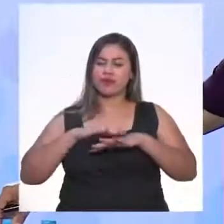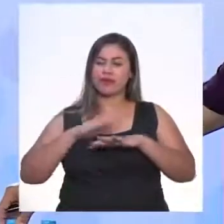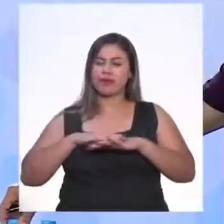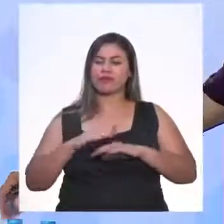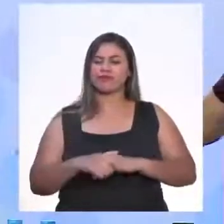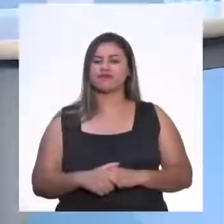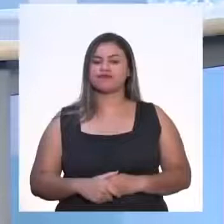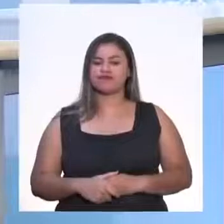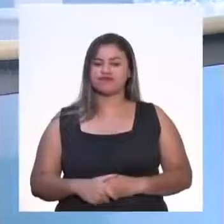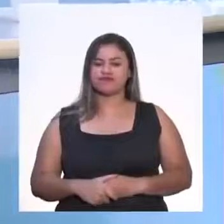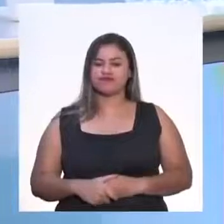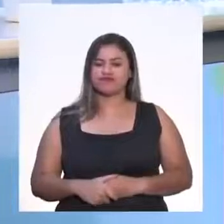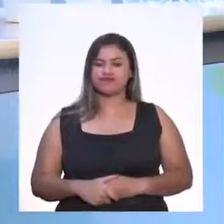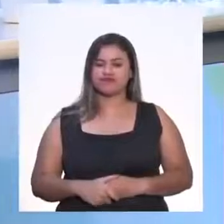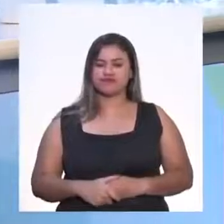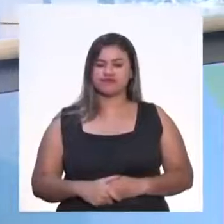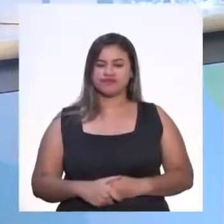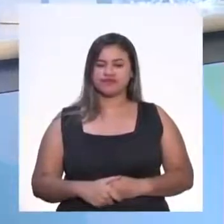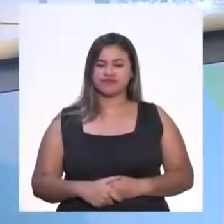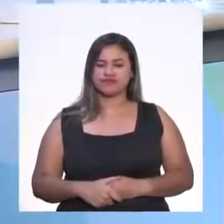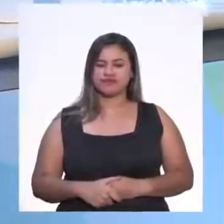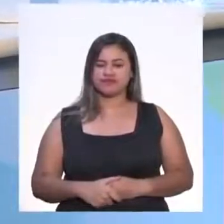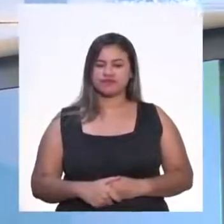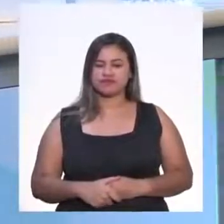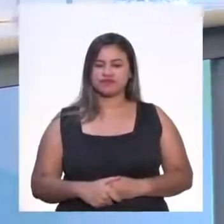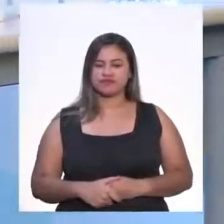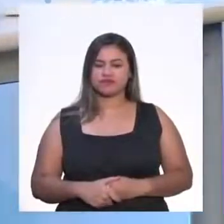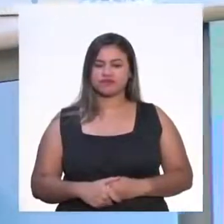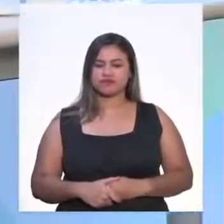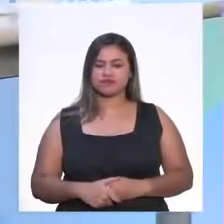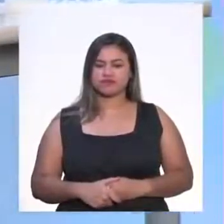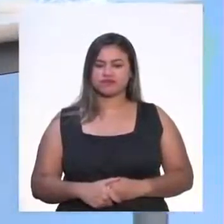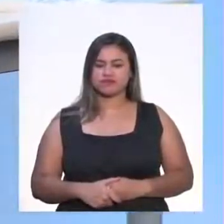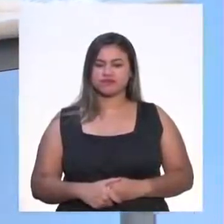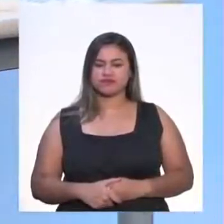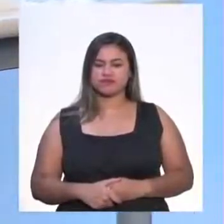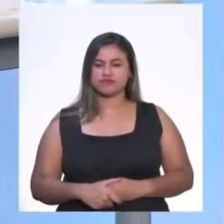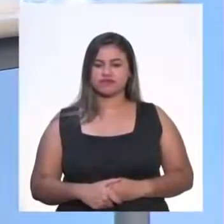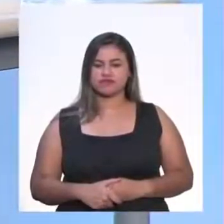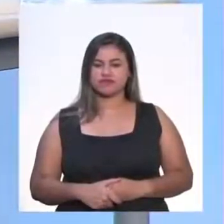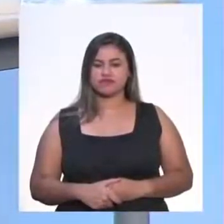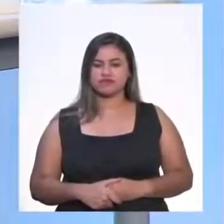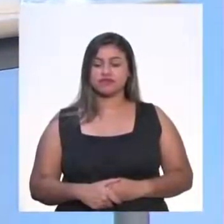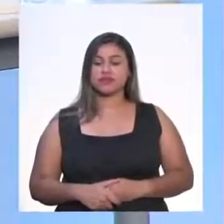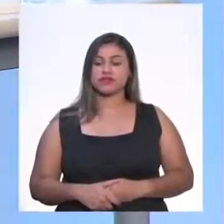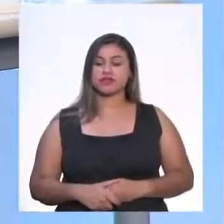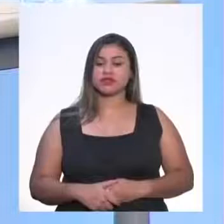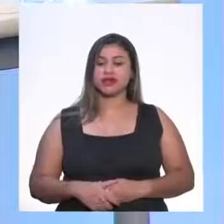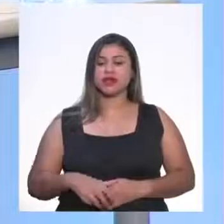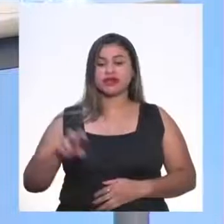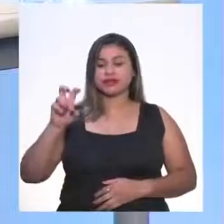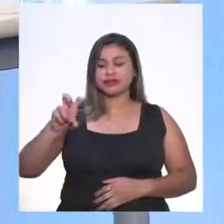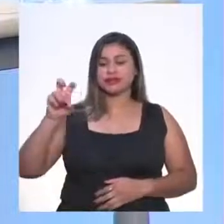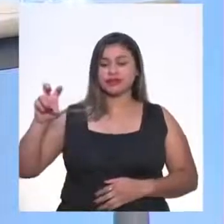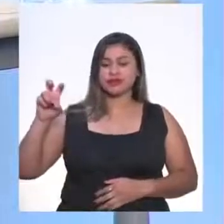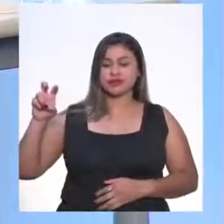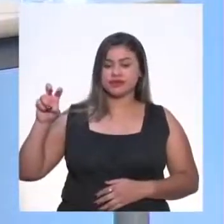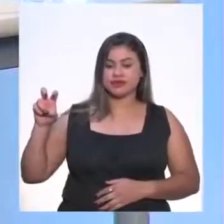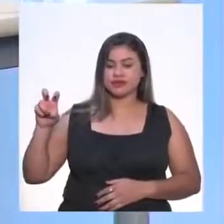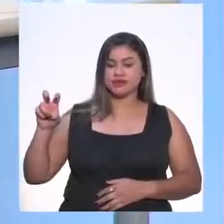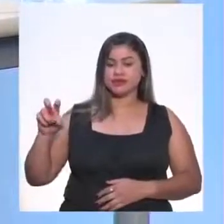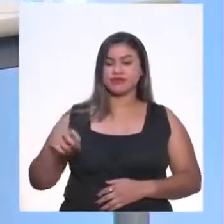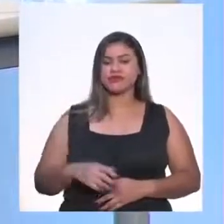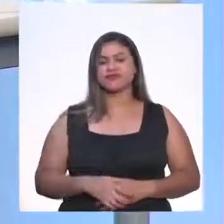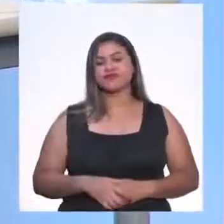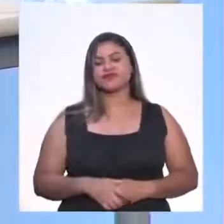vou ter de um lado aqui, ó, vou até colocar, Sim. São 3 de 5 aqui, 1 de 5 do